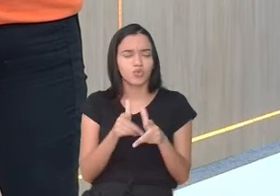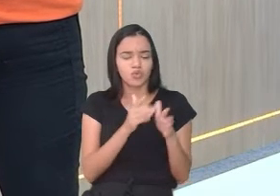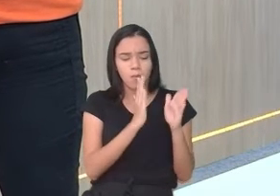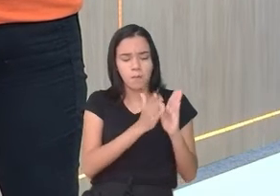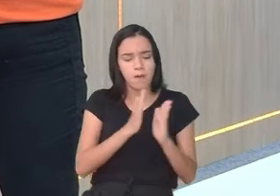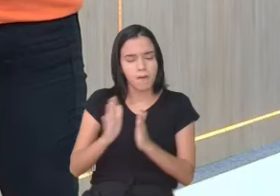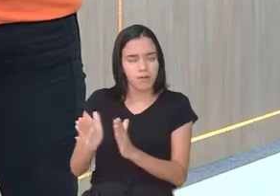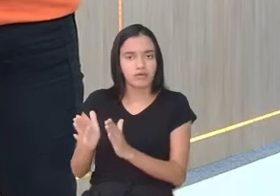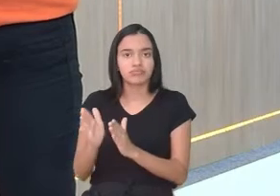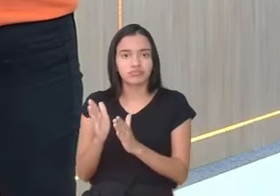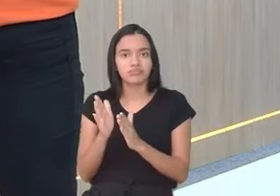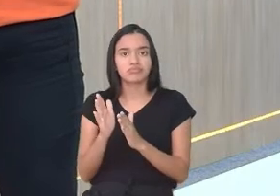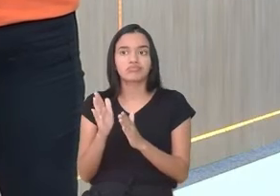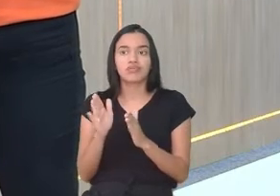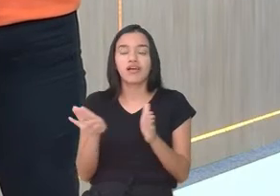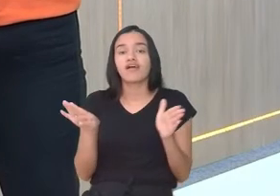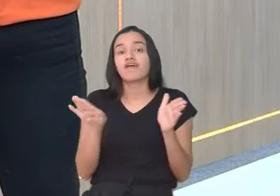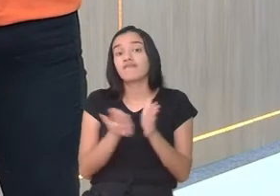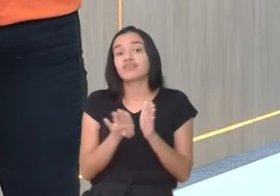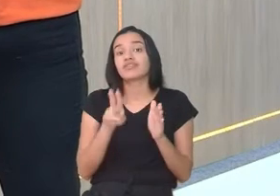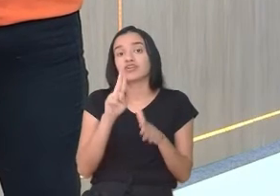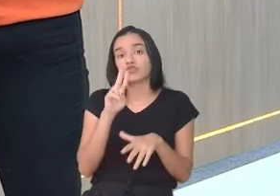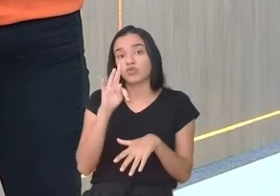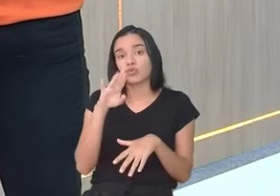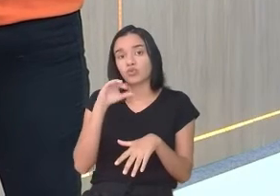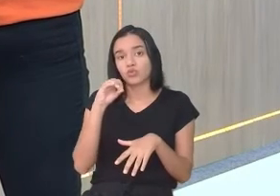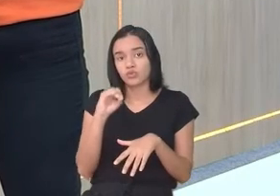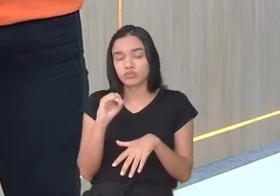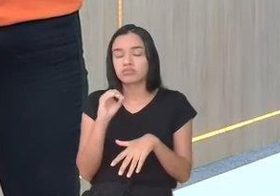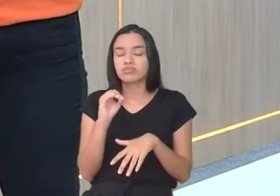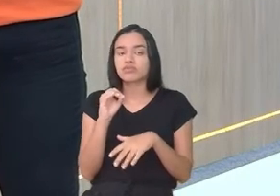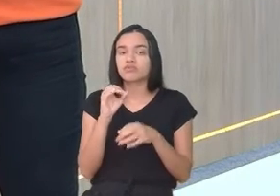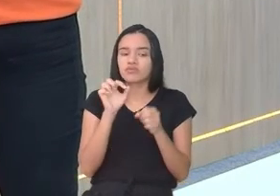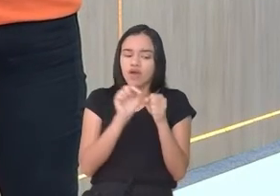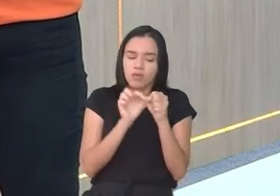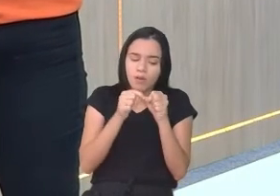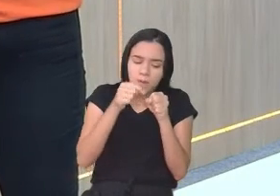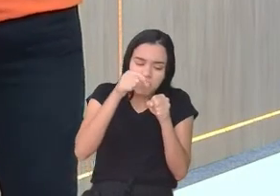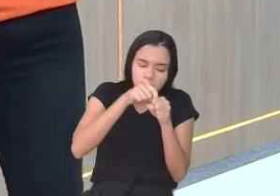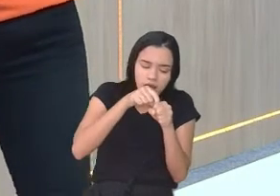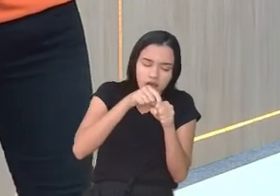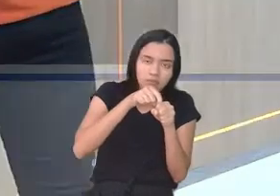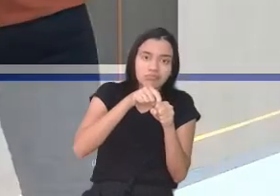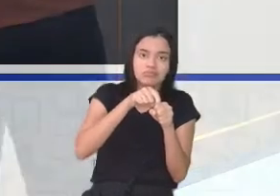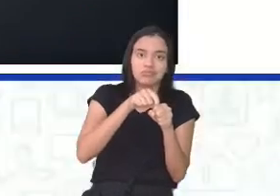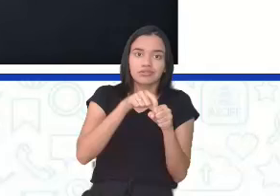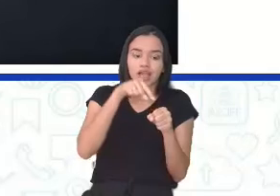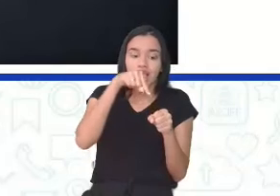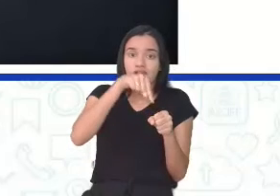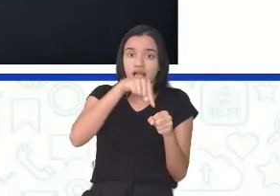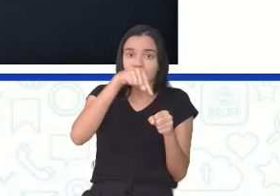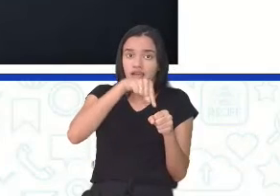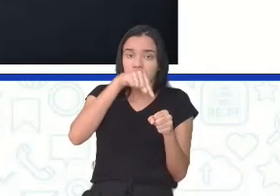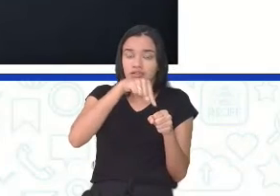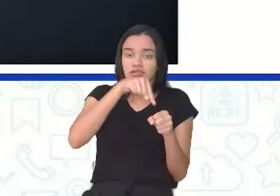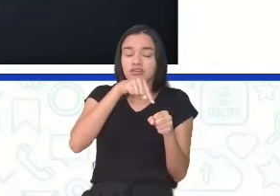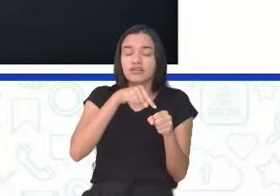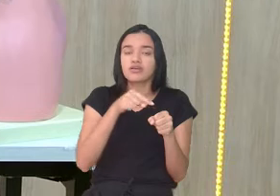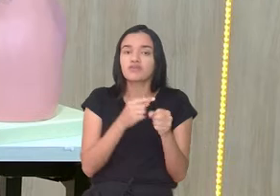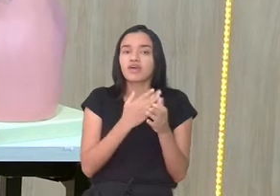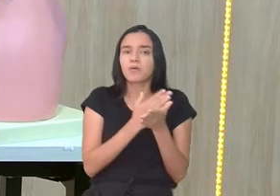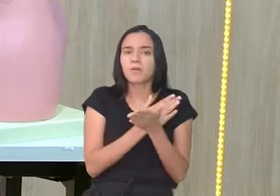vimos, vai chegar no útero, vai ficar lá e aí vai começar as etapas